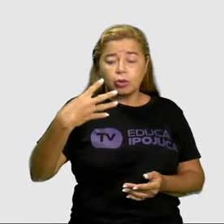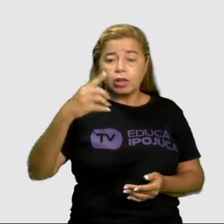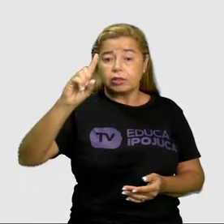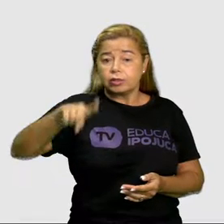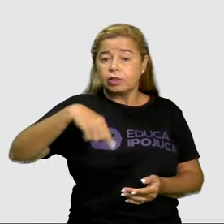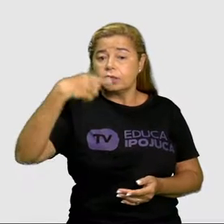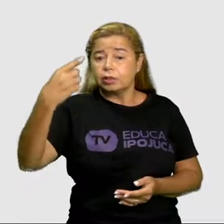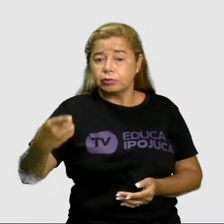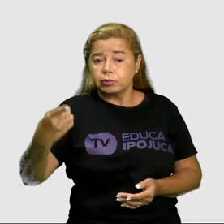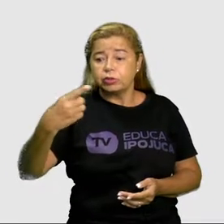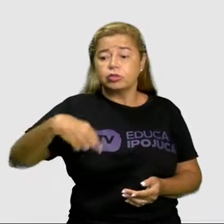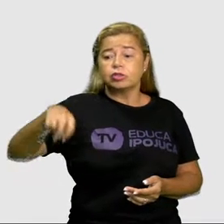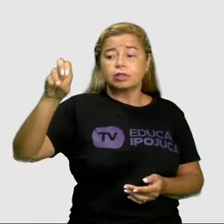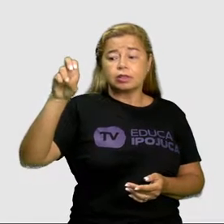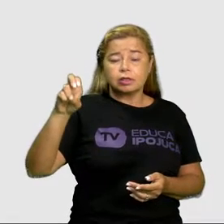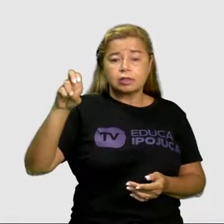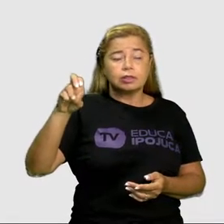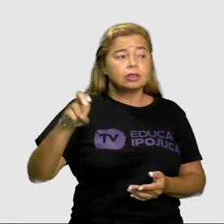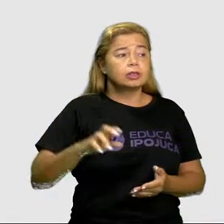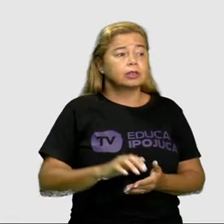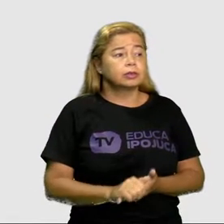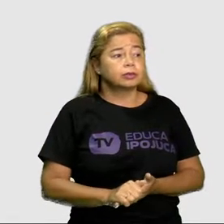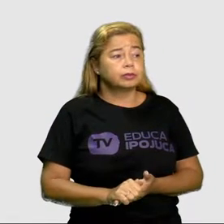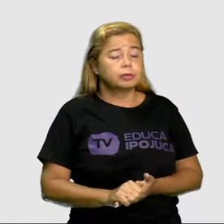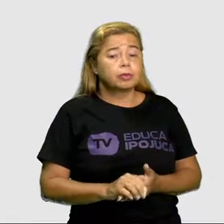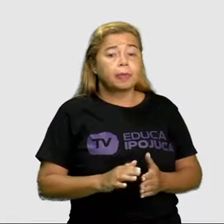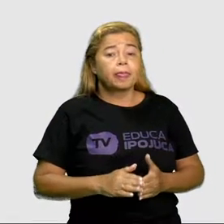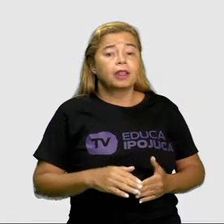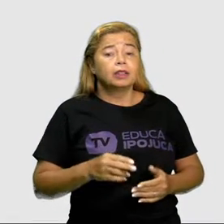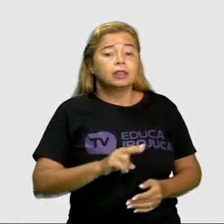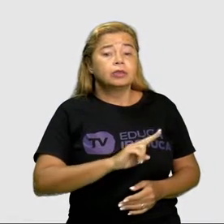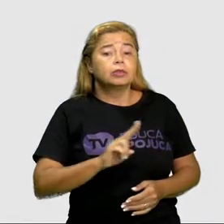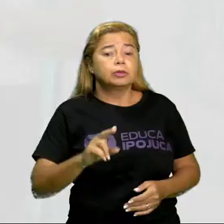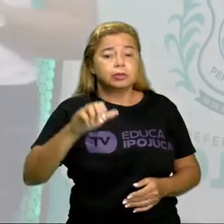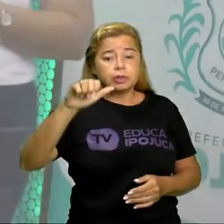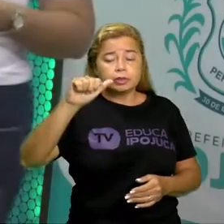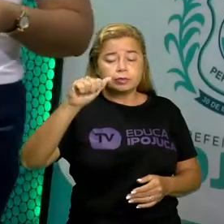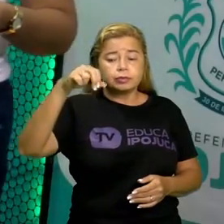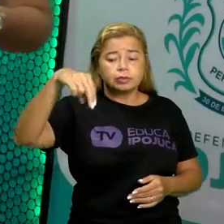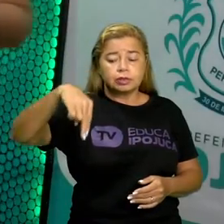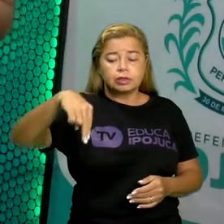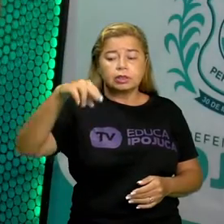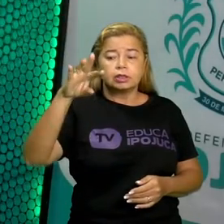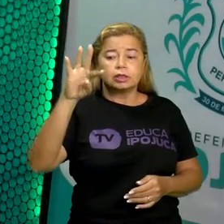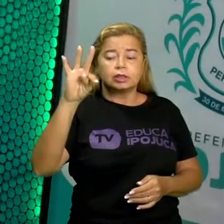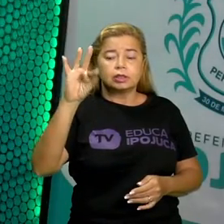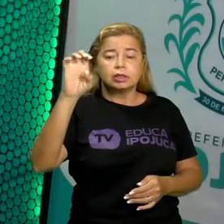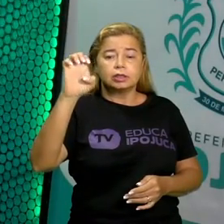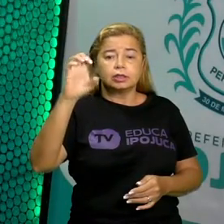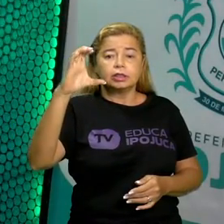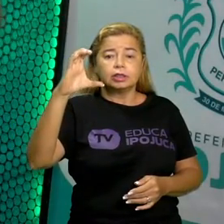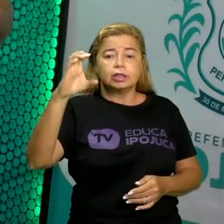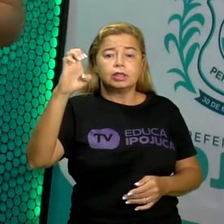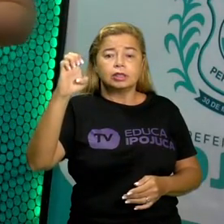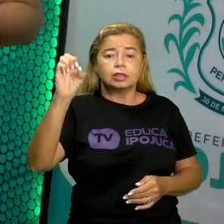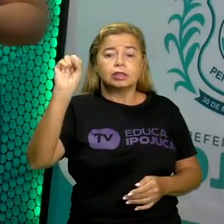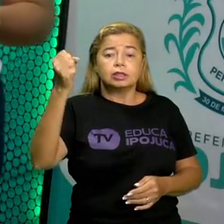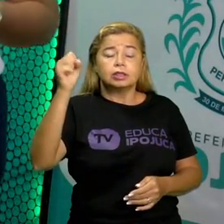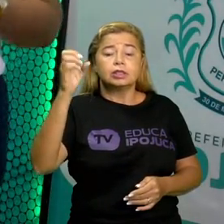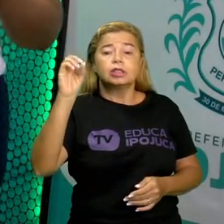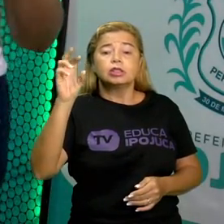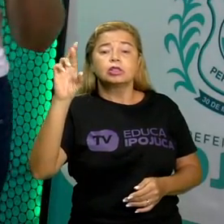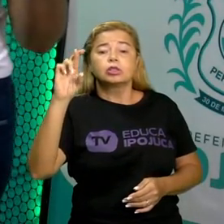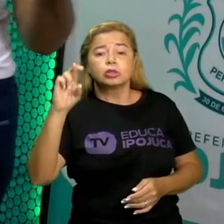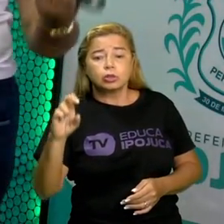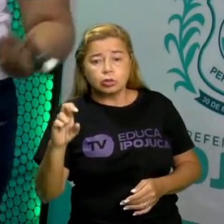antes qual o número que vem o número que vem antes do quatro é o